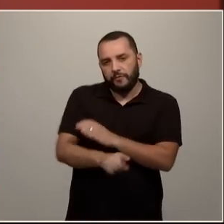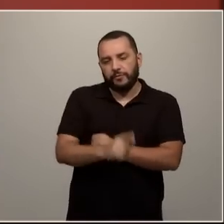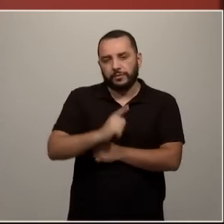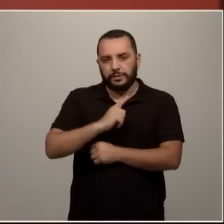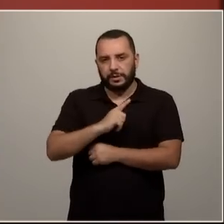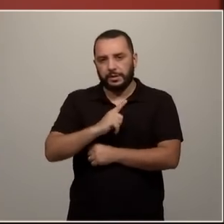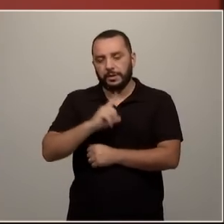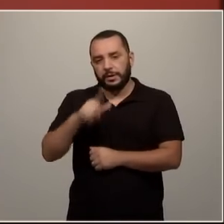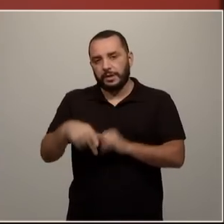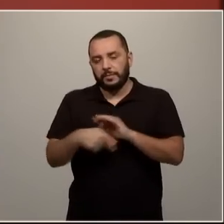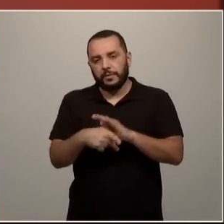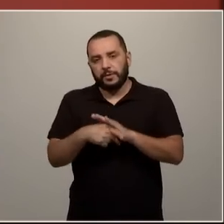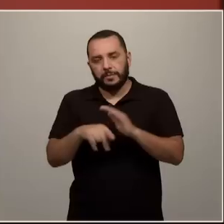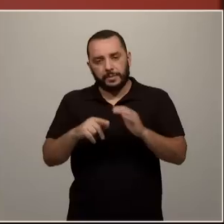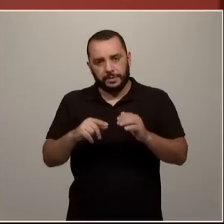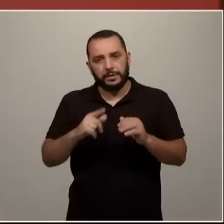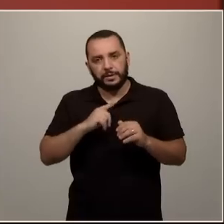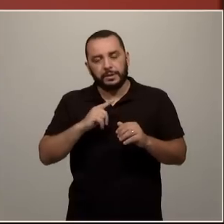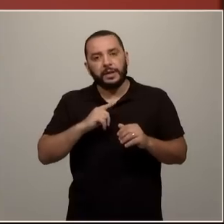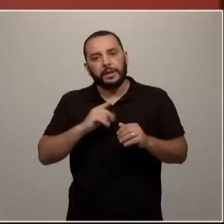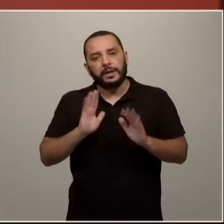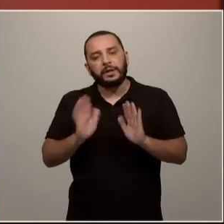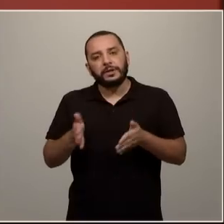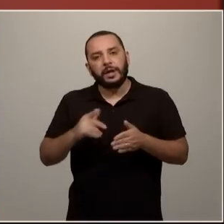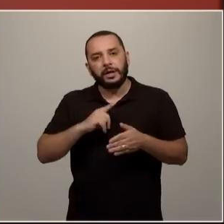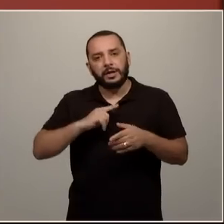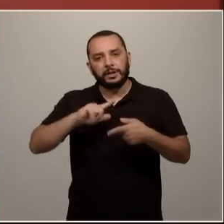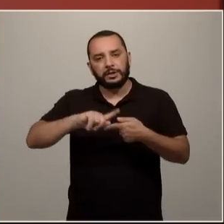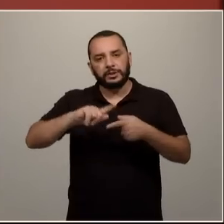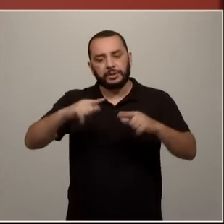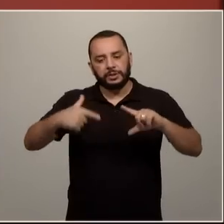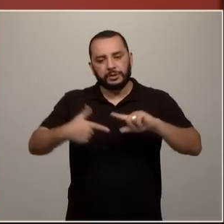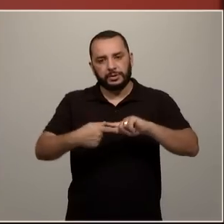é a disciplina de geometria analítica. Tá?